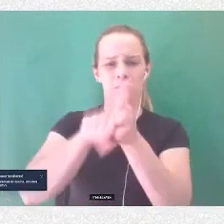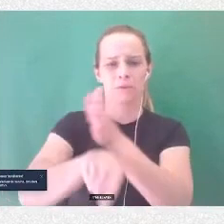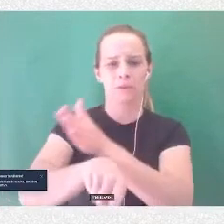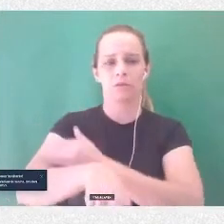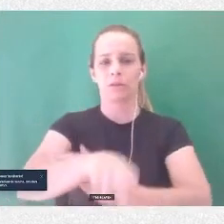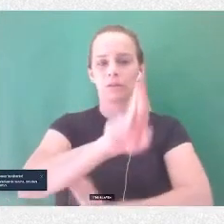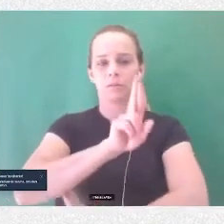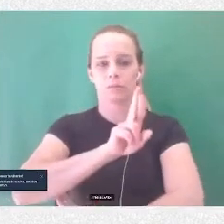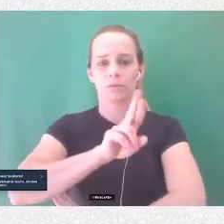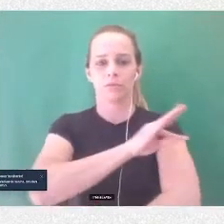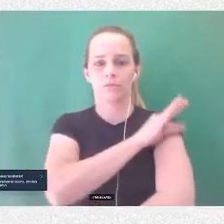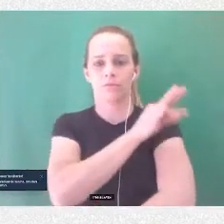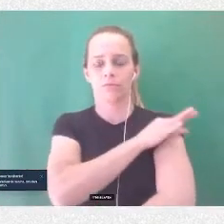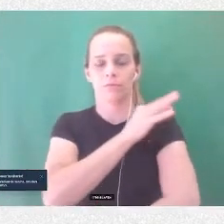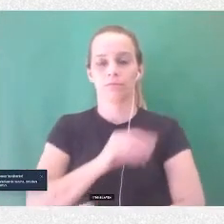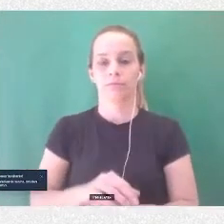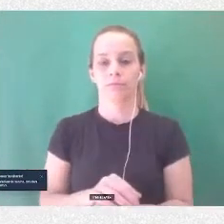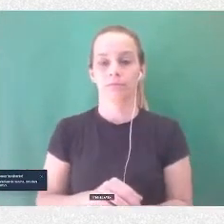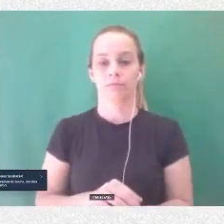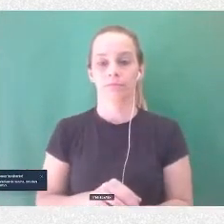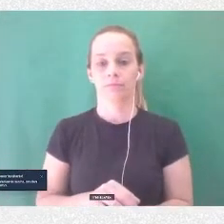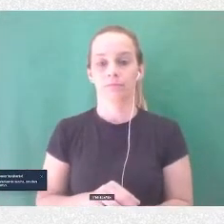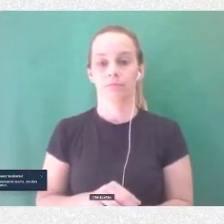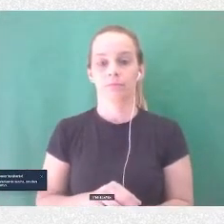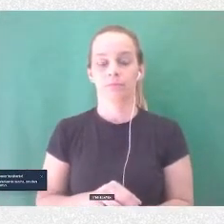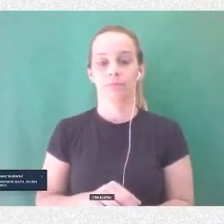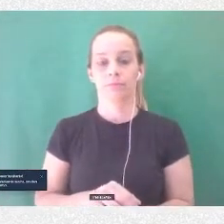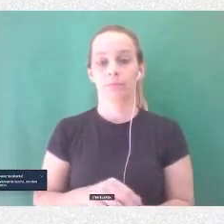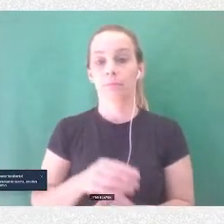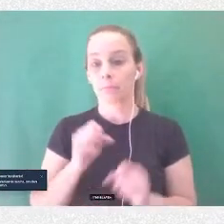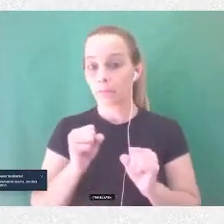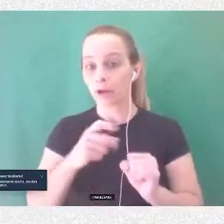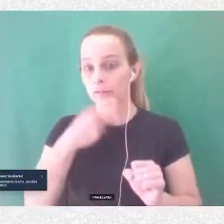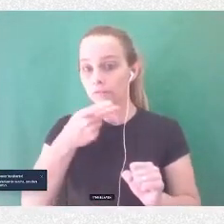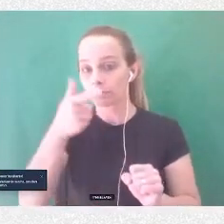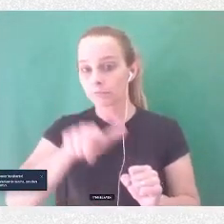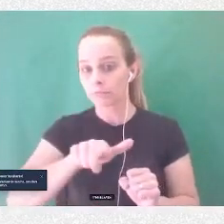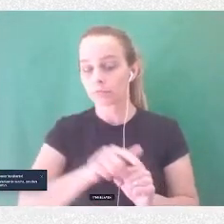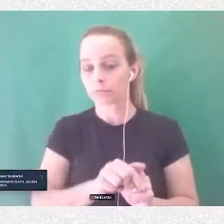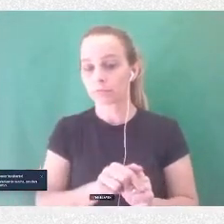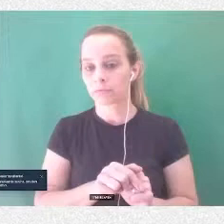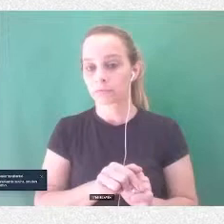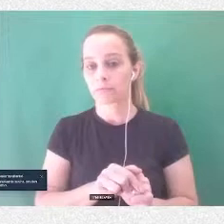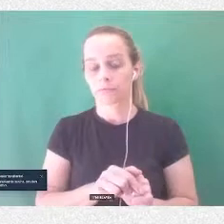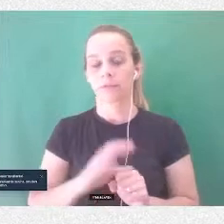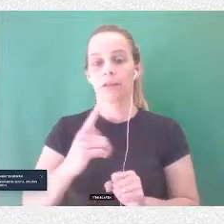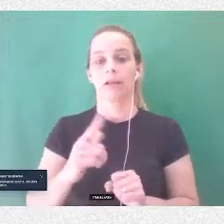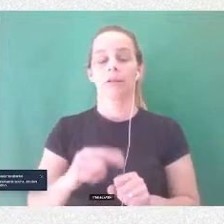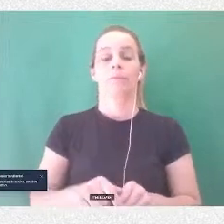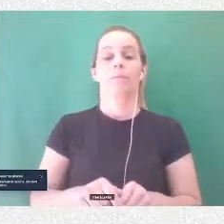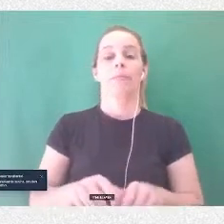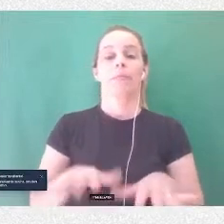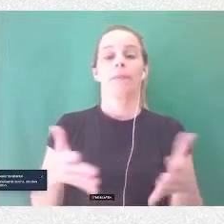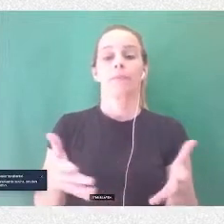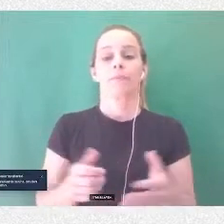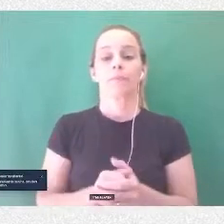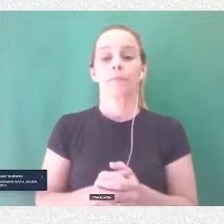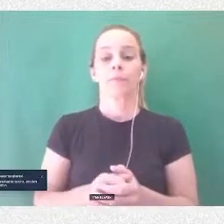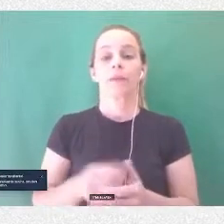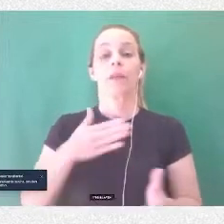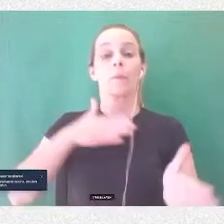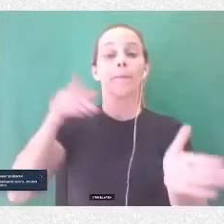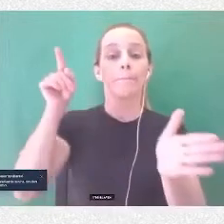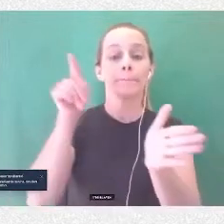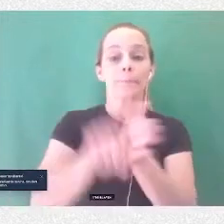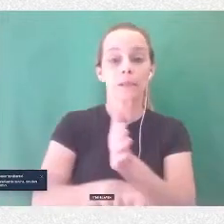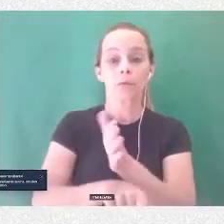técnicos. Oi, Yara, pode repetir por gentileza? Claro, vamos lá. O meu questionamento tem a ver